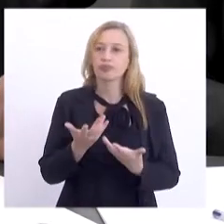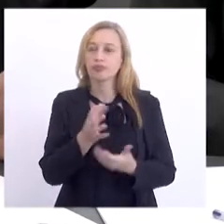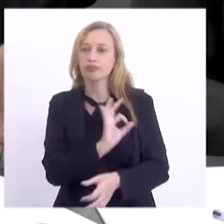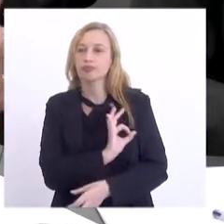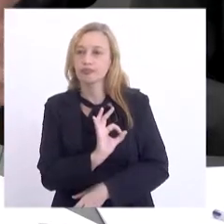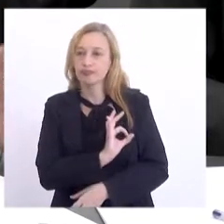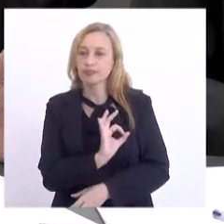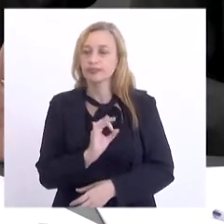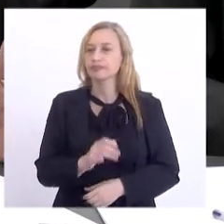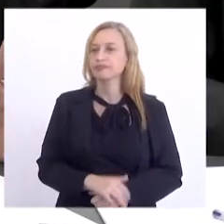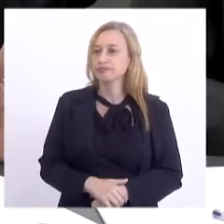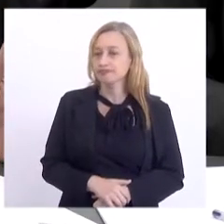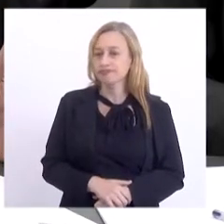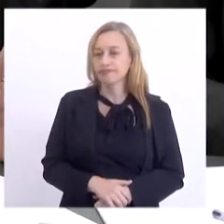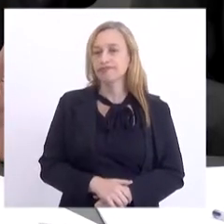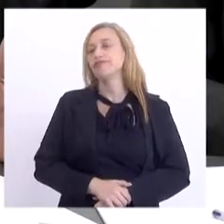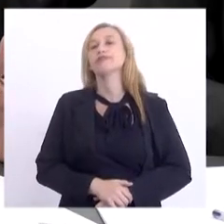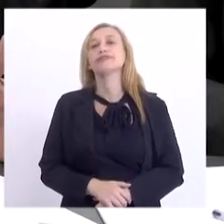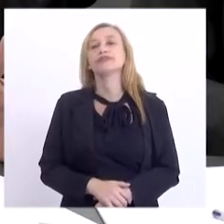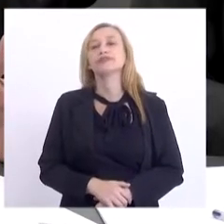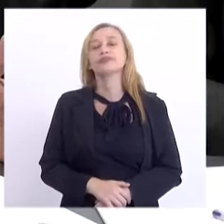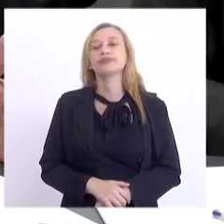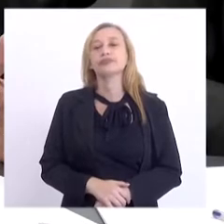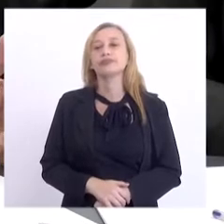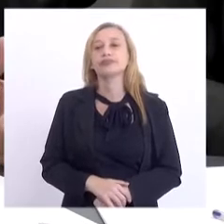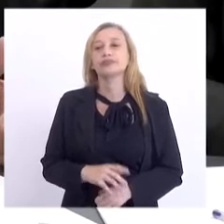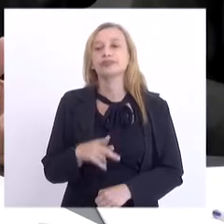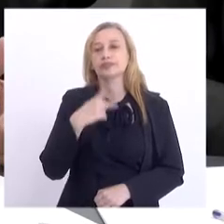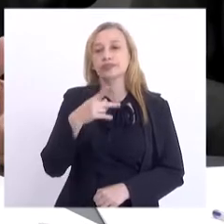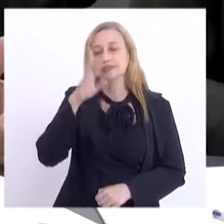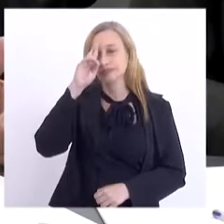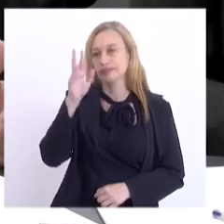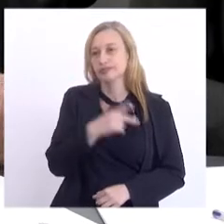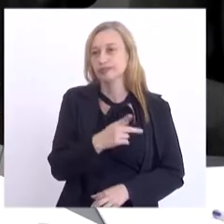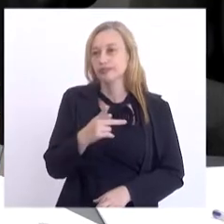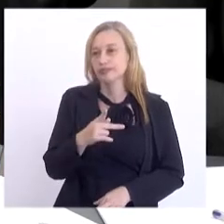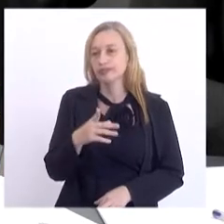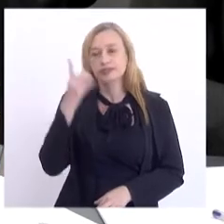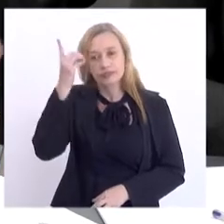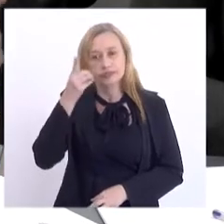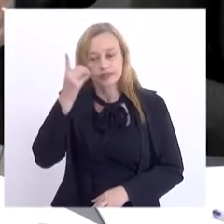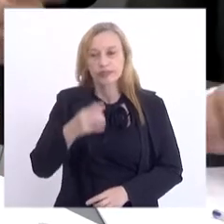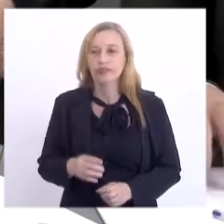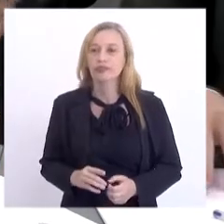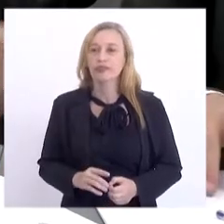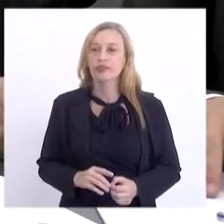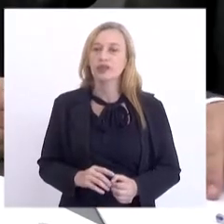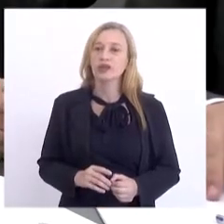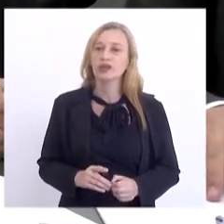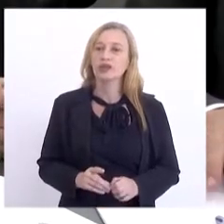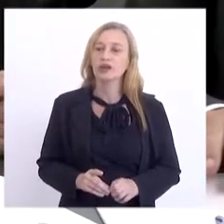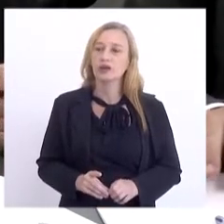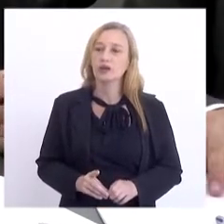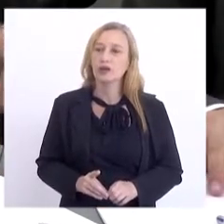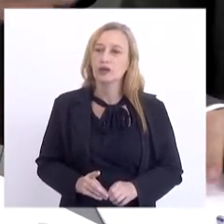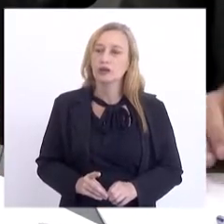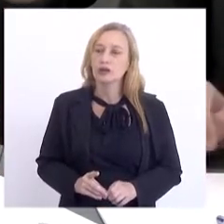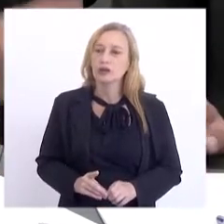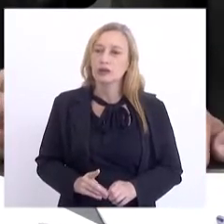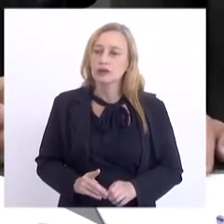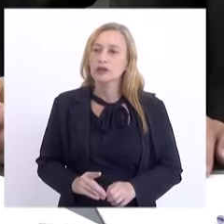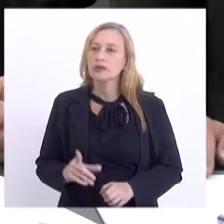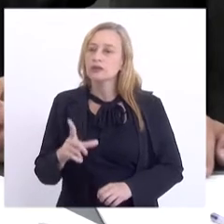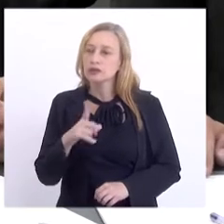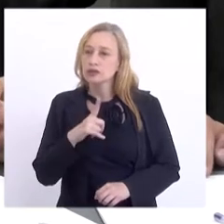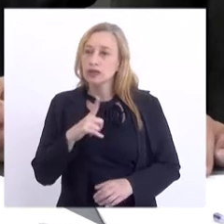muito grande então eu tô complementando isso se o deputado porque além de tudo nós